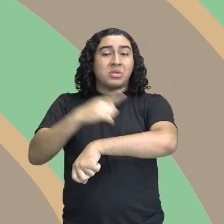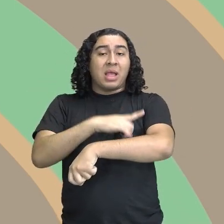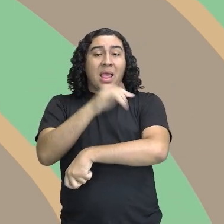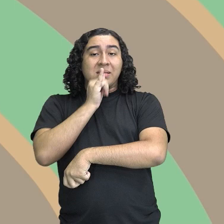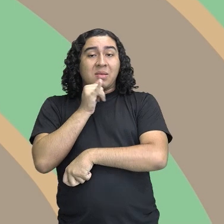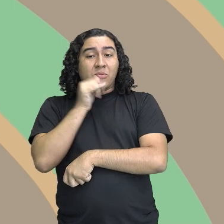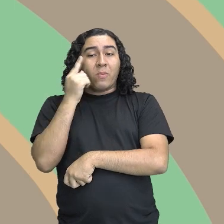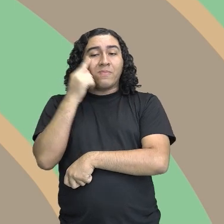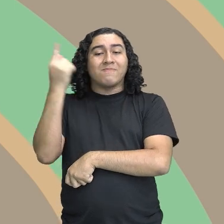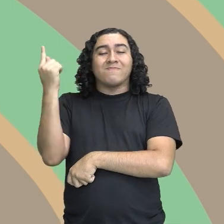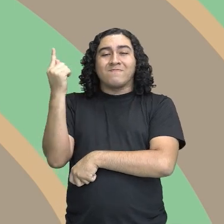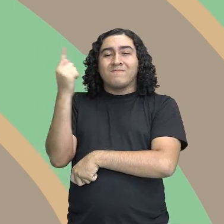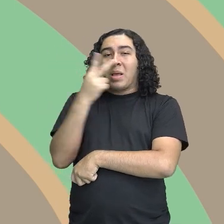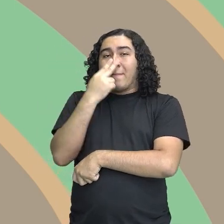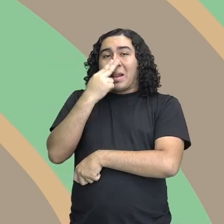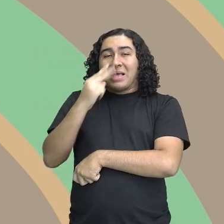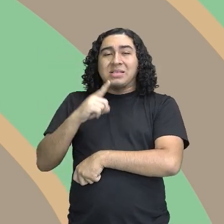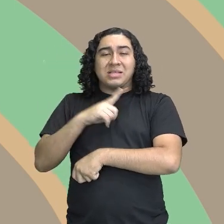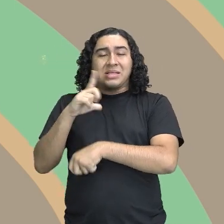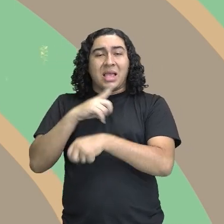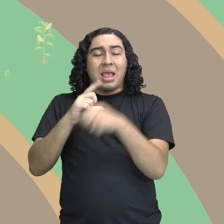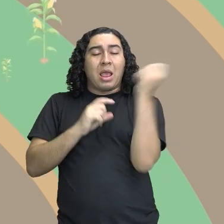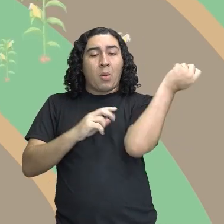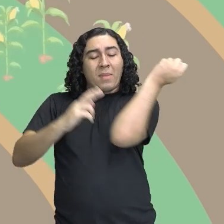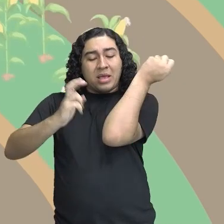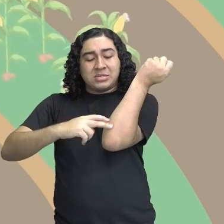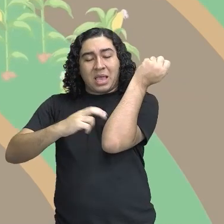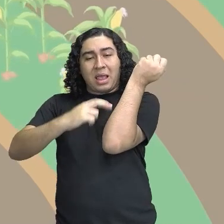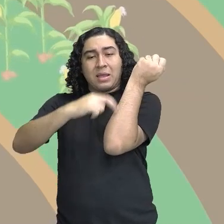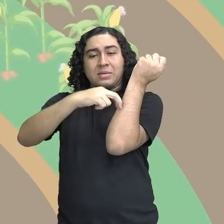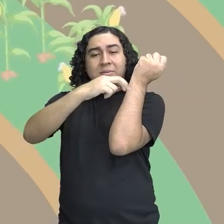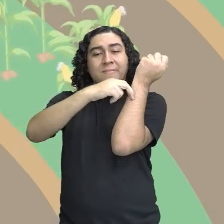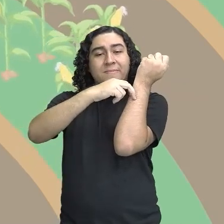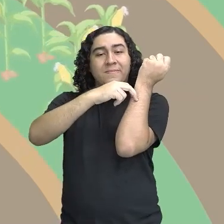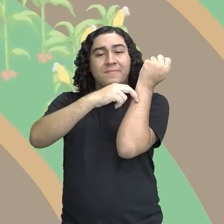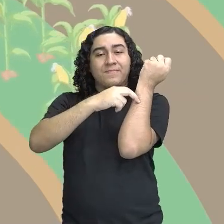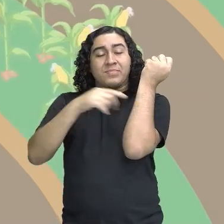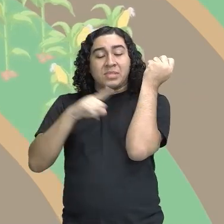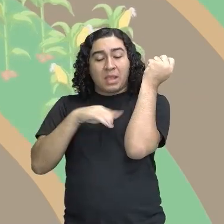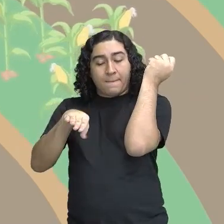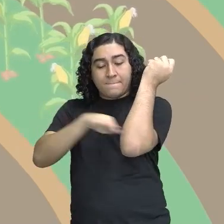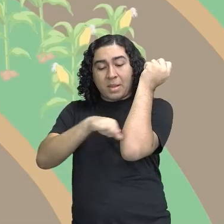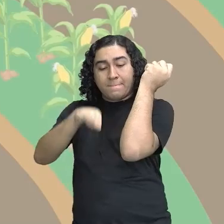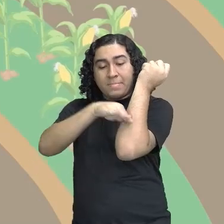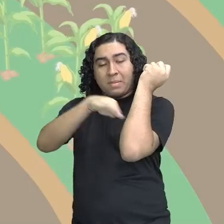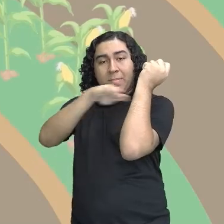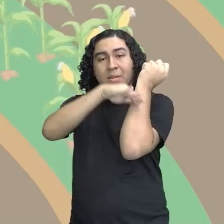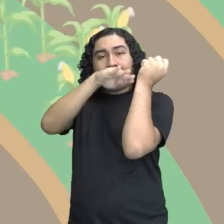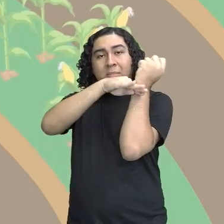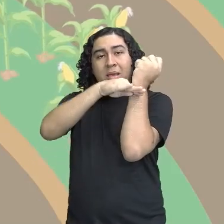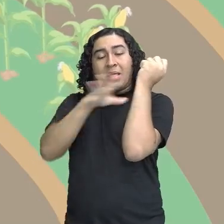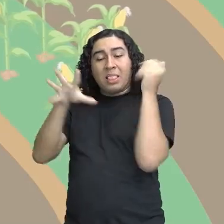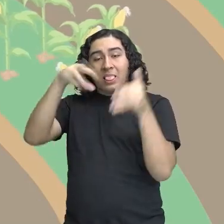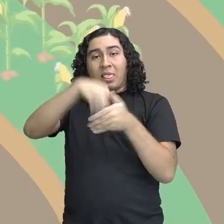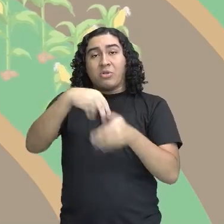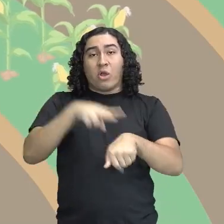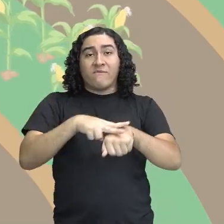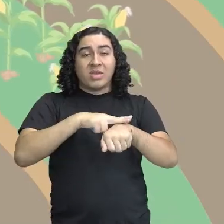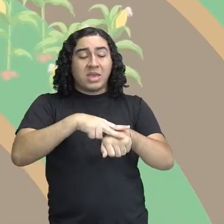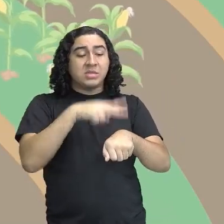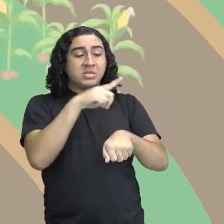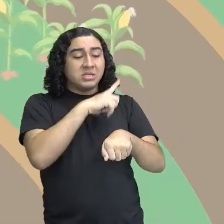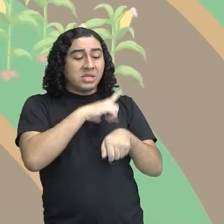fossem degraus ali nas montanhas. E a partir desses degraus, eles vão plantar. E vão fazer um sistema